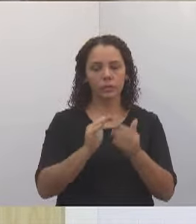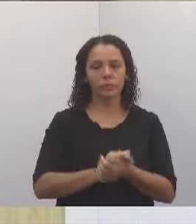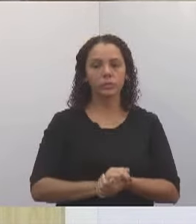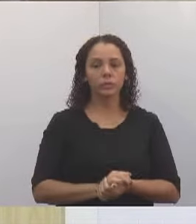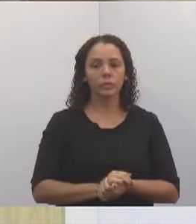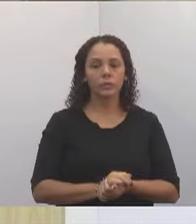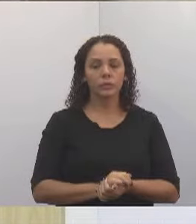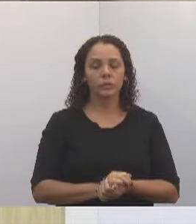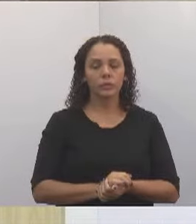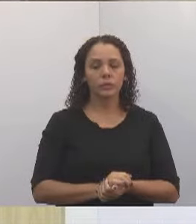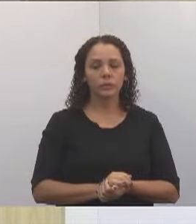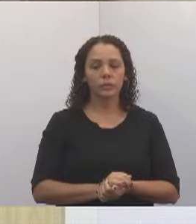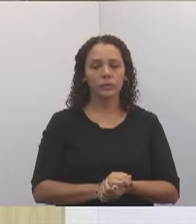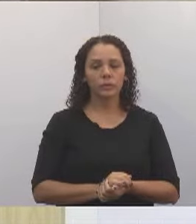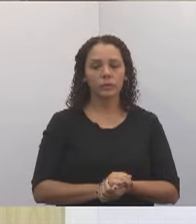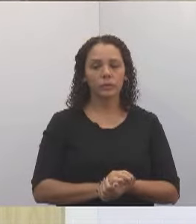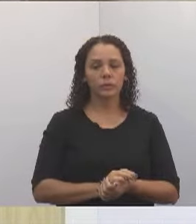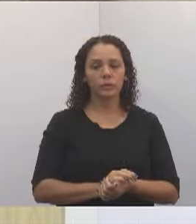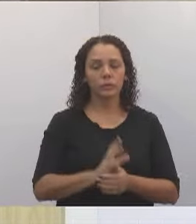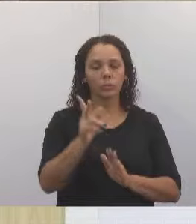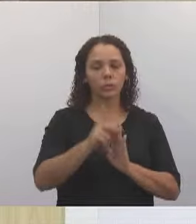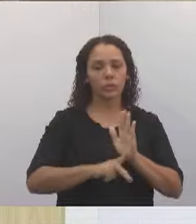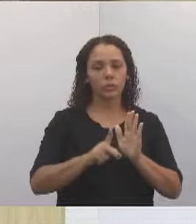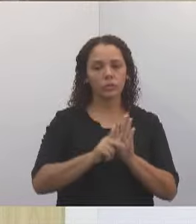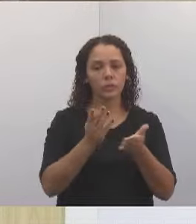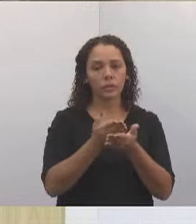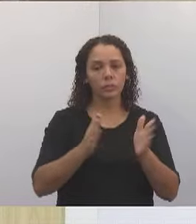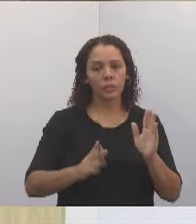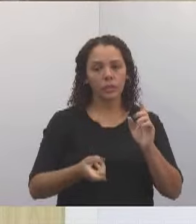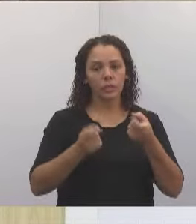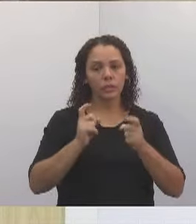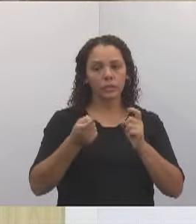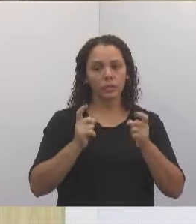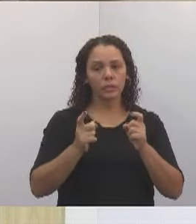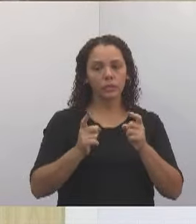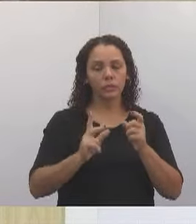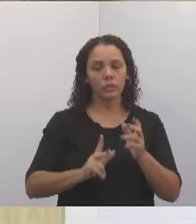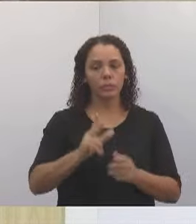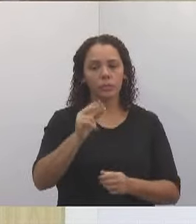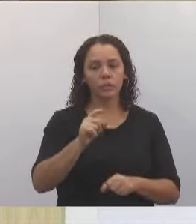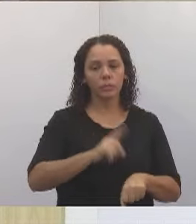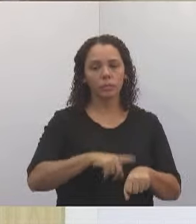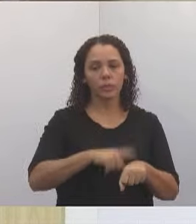Encerramos o período de votação dos projetos. Eu suspendo a sessão para o nosso horário de